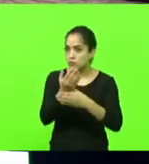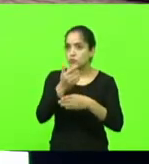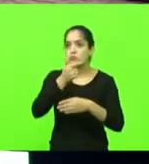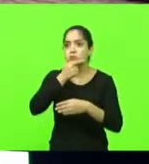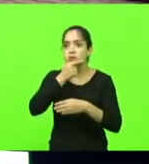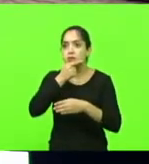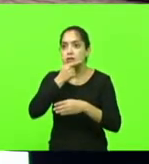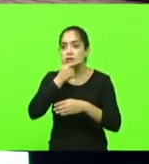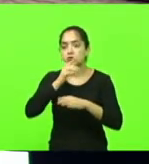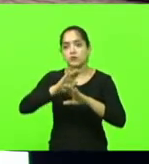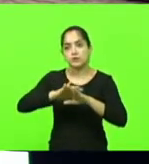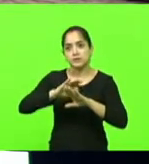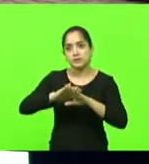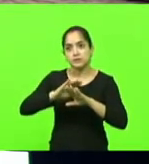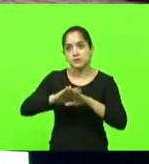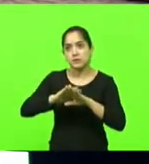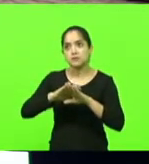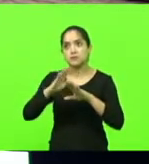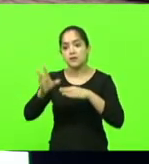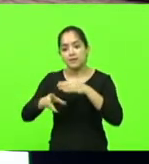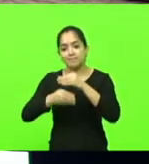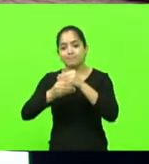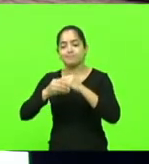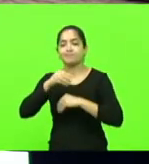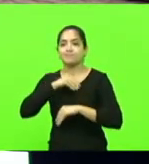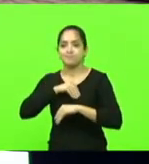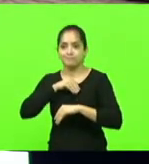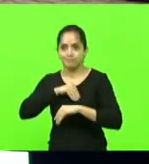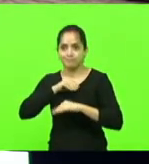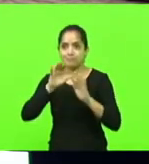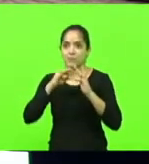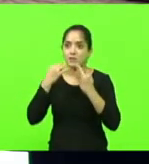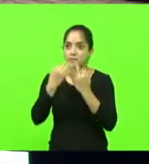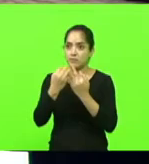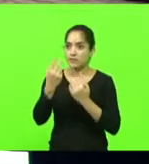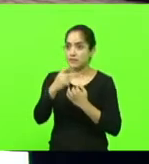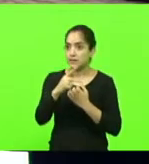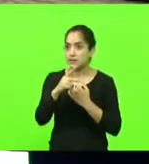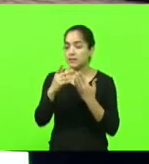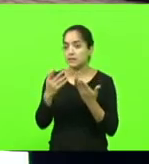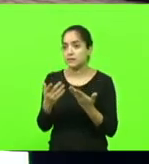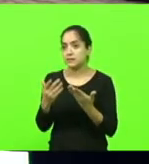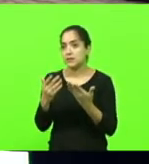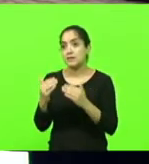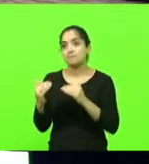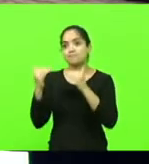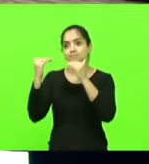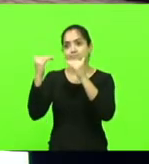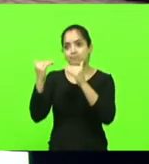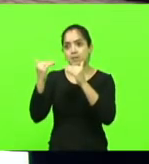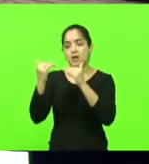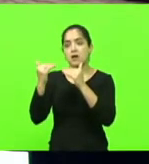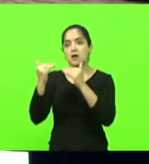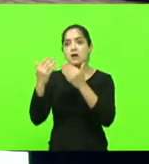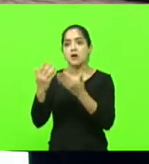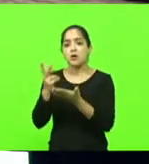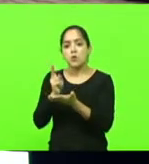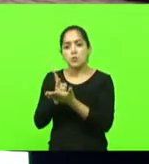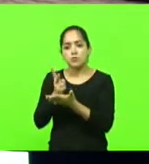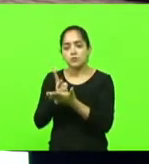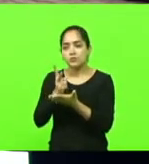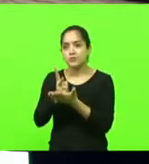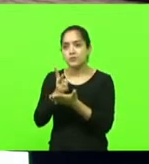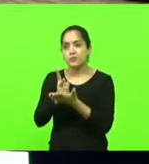artesanal uma alternativa de agregação de renda para suas famílias. E, acima de tudo, manter, como disseram